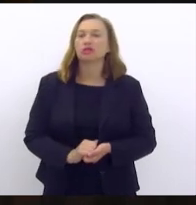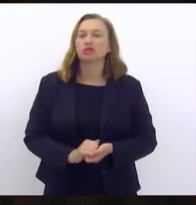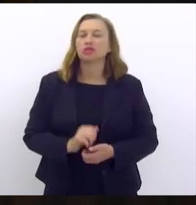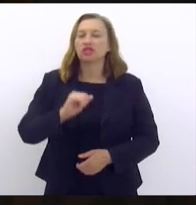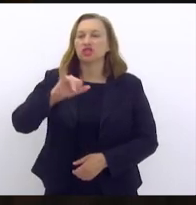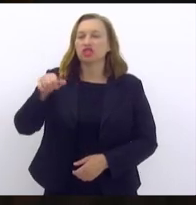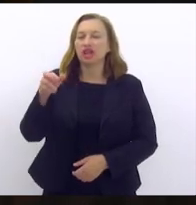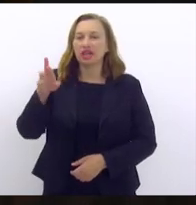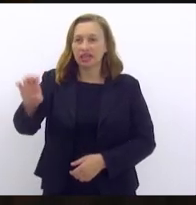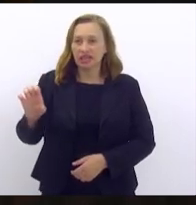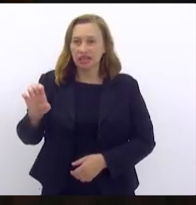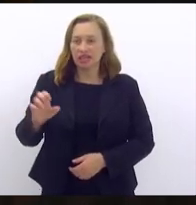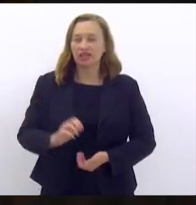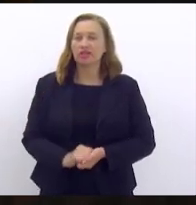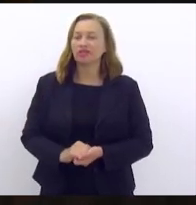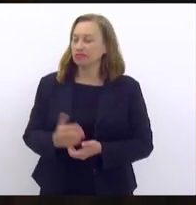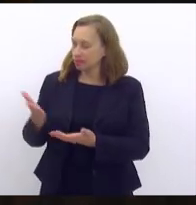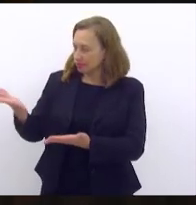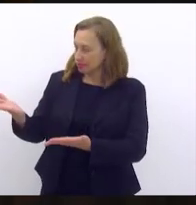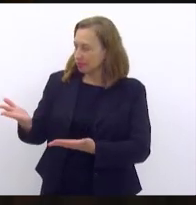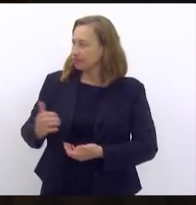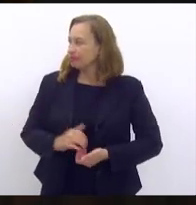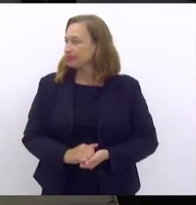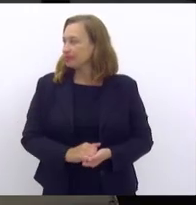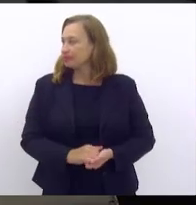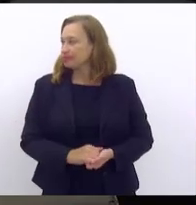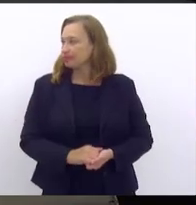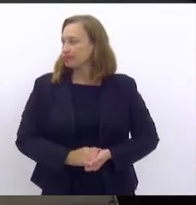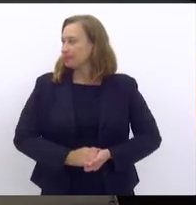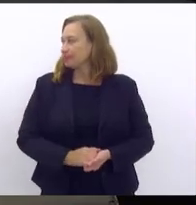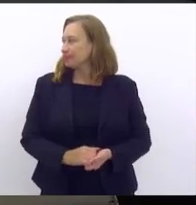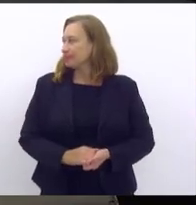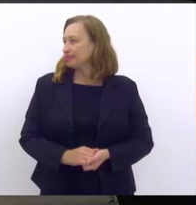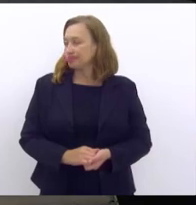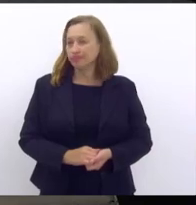Jari Oliveira. Gentileza, nosso nobre deputado.